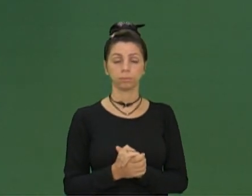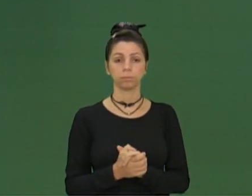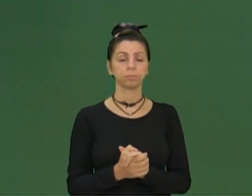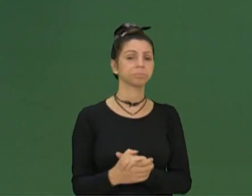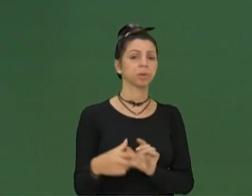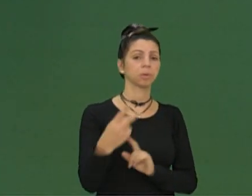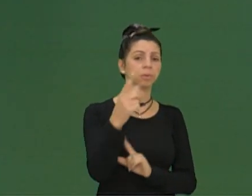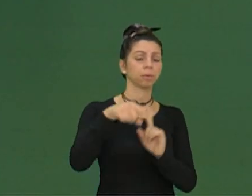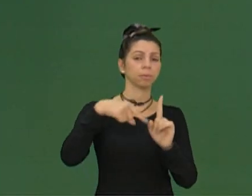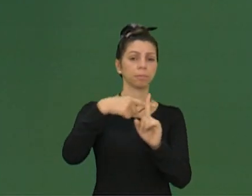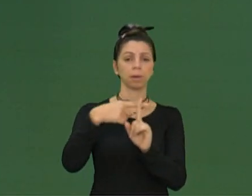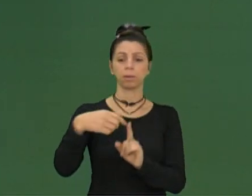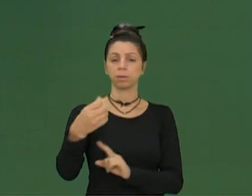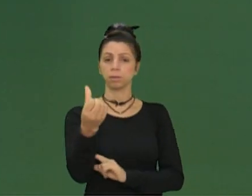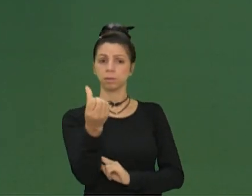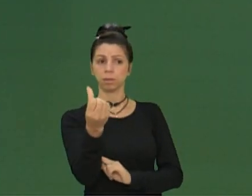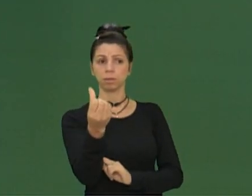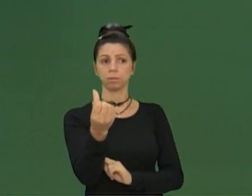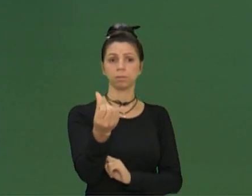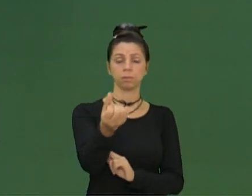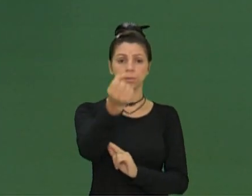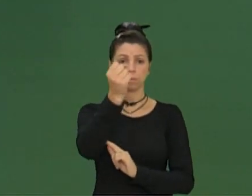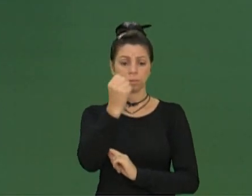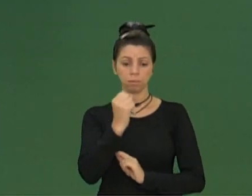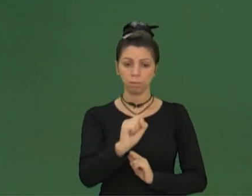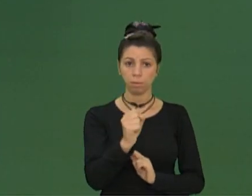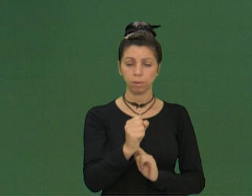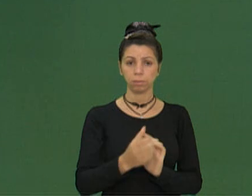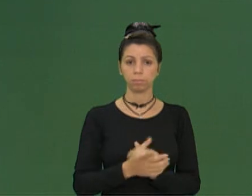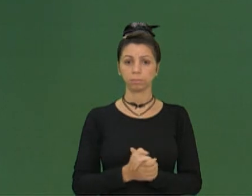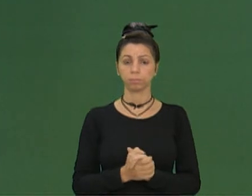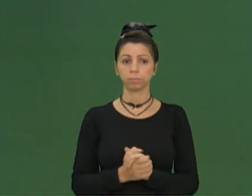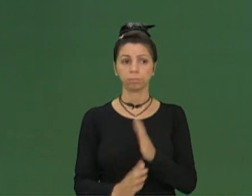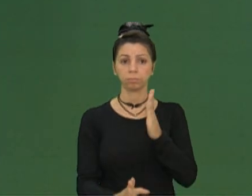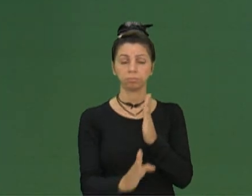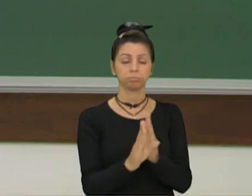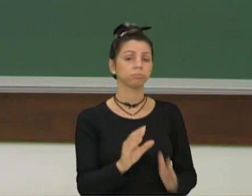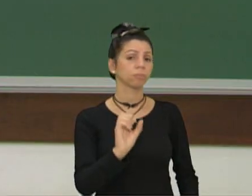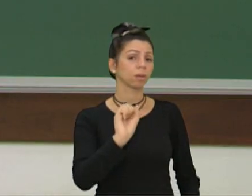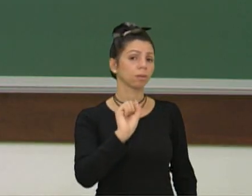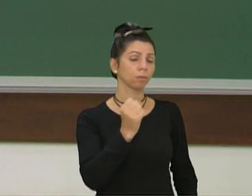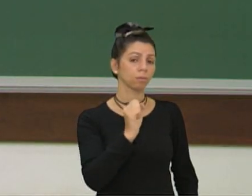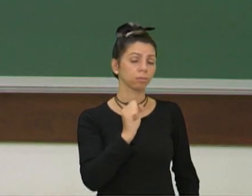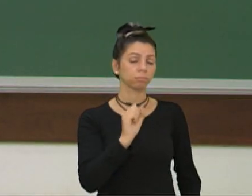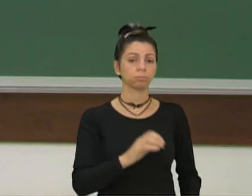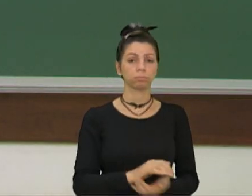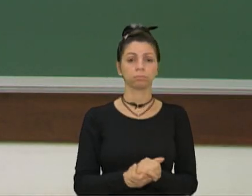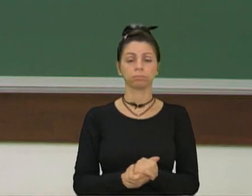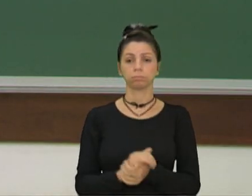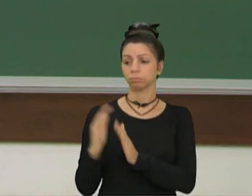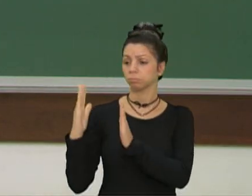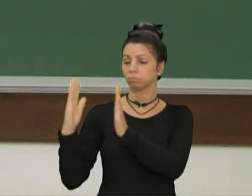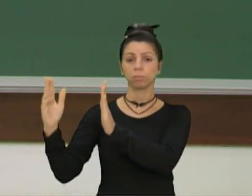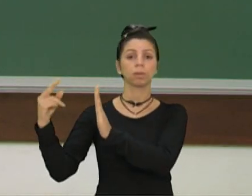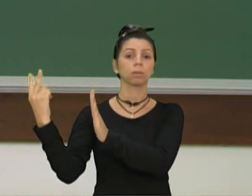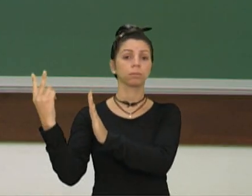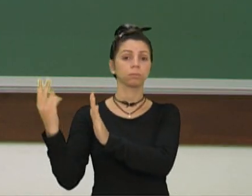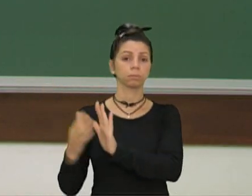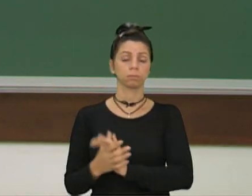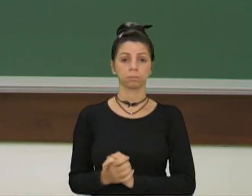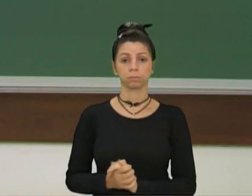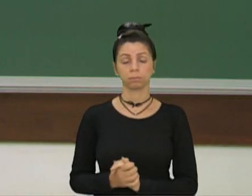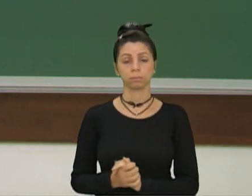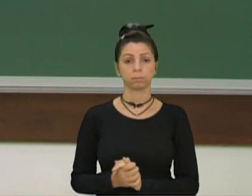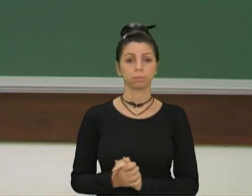mais 6 é 8, eu achei que a primeira solução é 8. E qual que vai ser a segunda solução? A segunda solução,